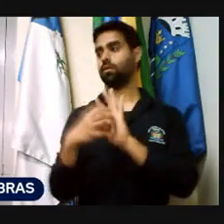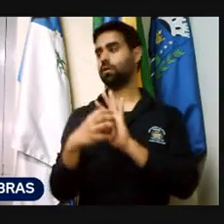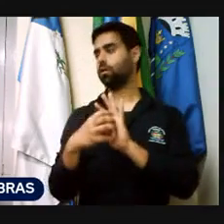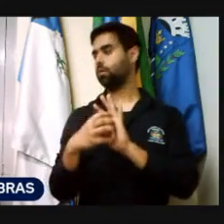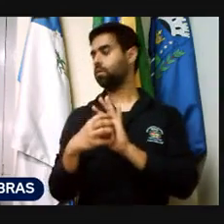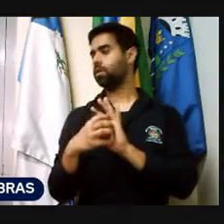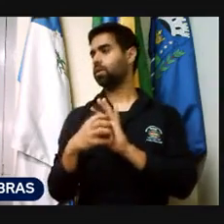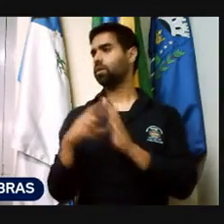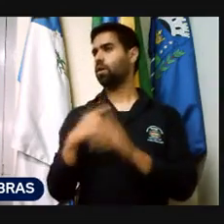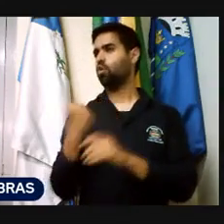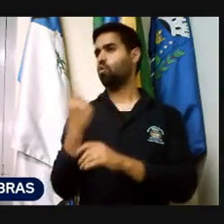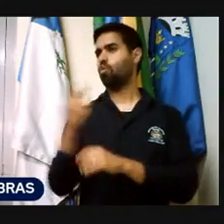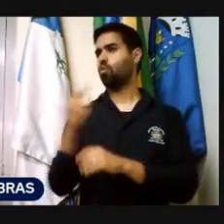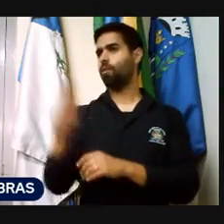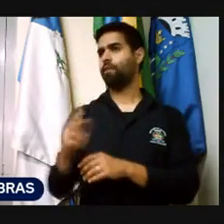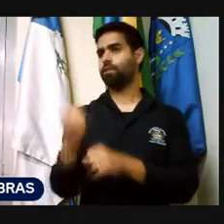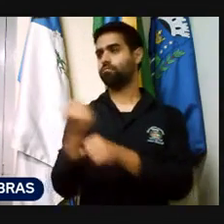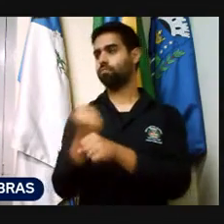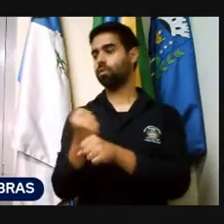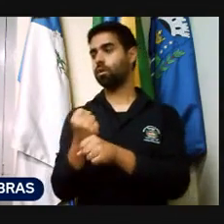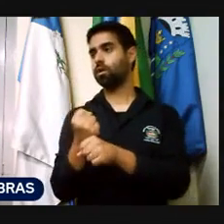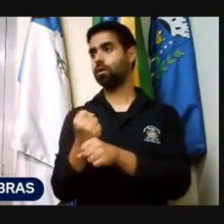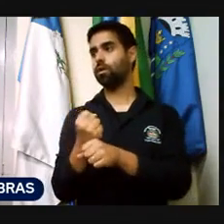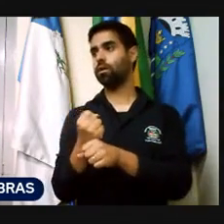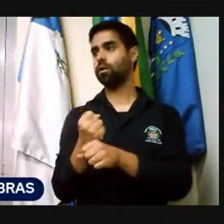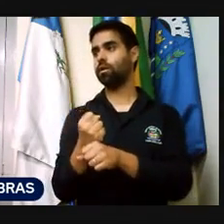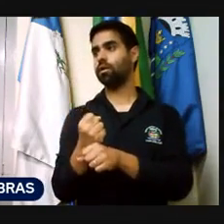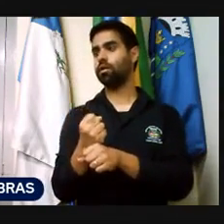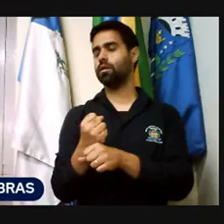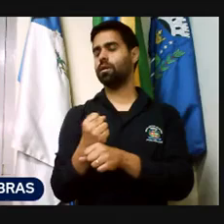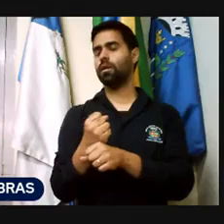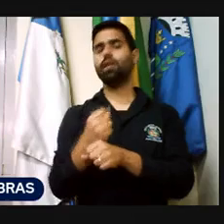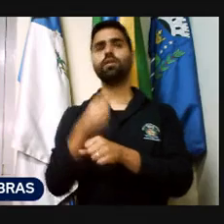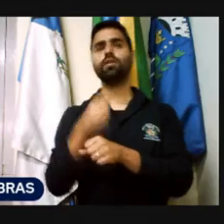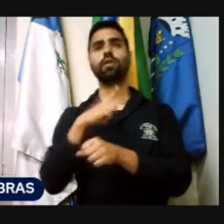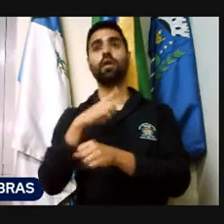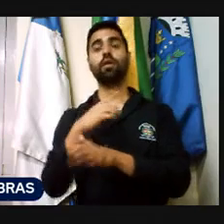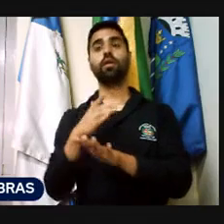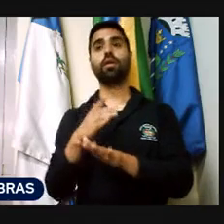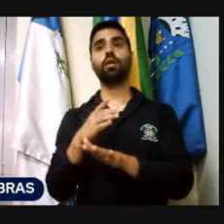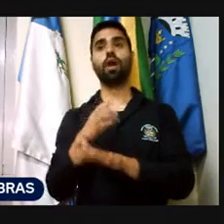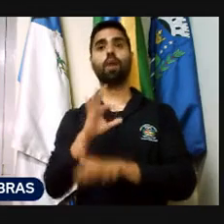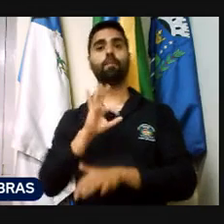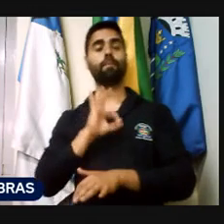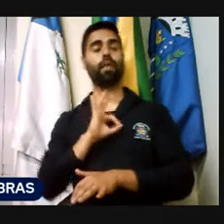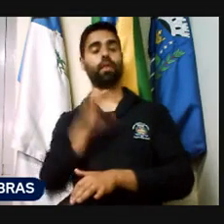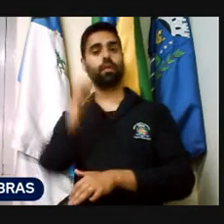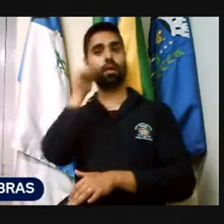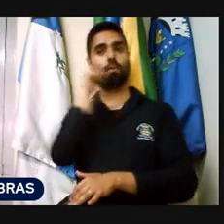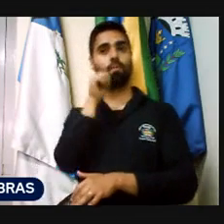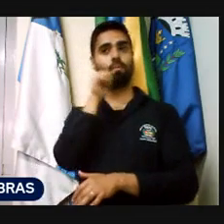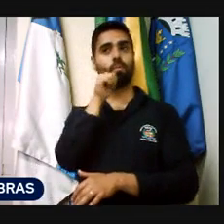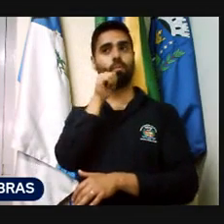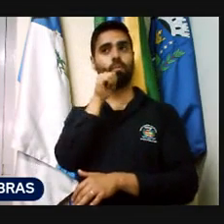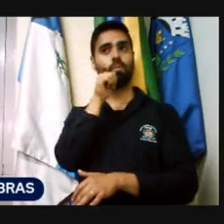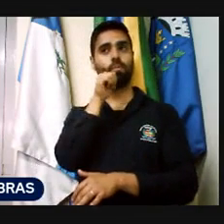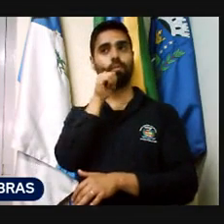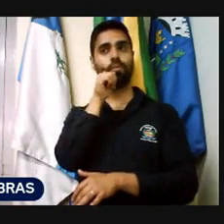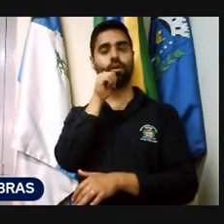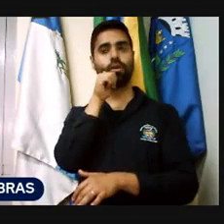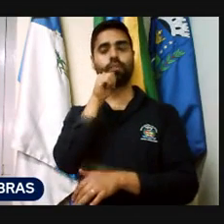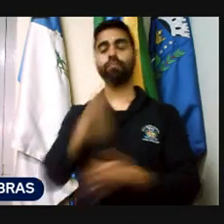uma vez por ano, a gente tem aí a medalha da mulher, expressão